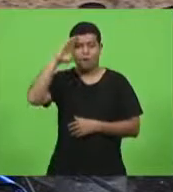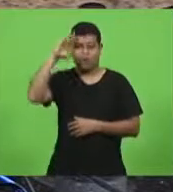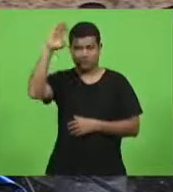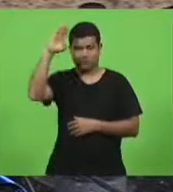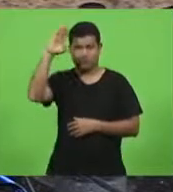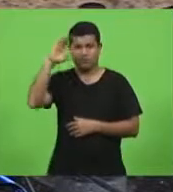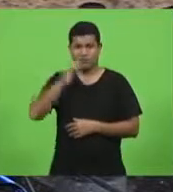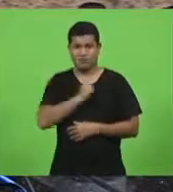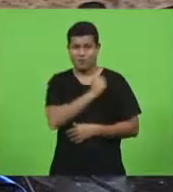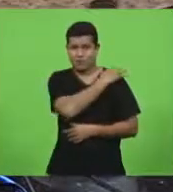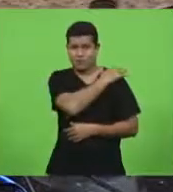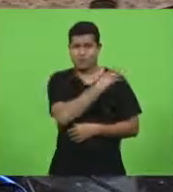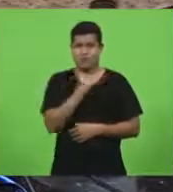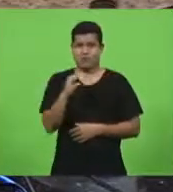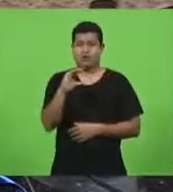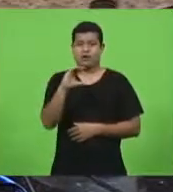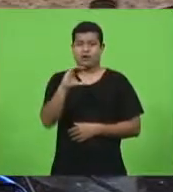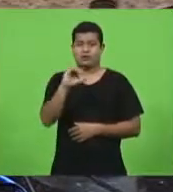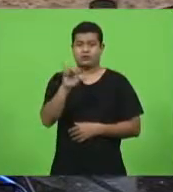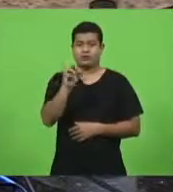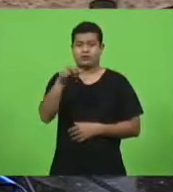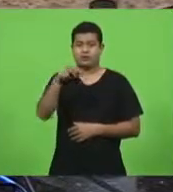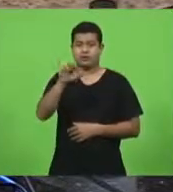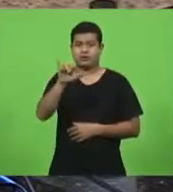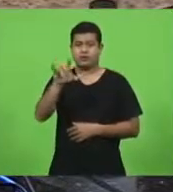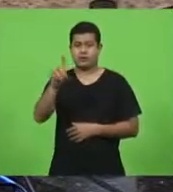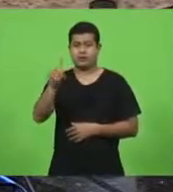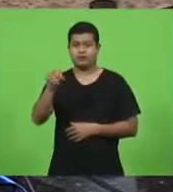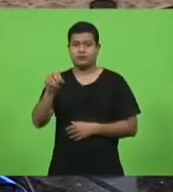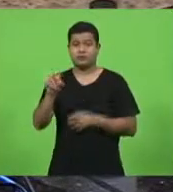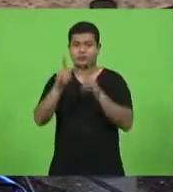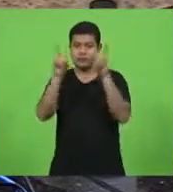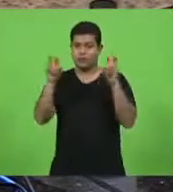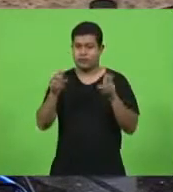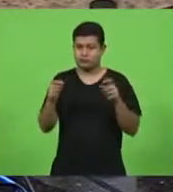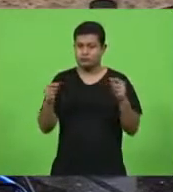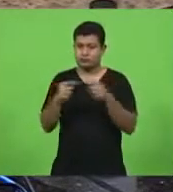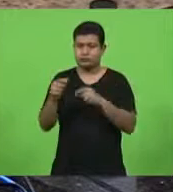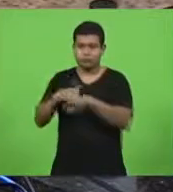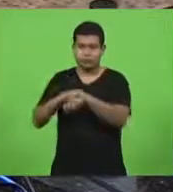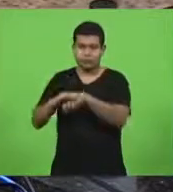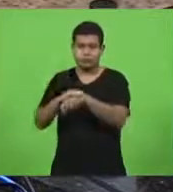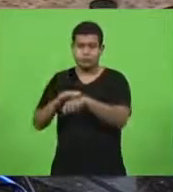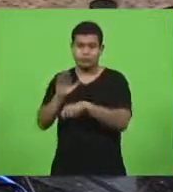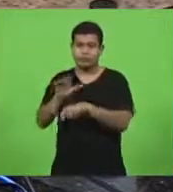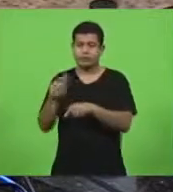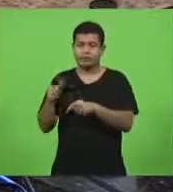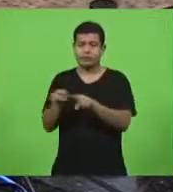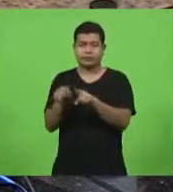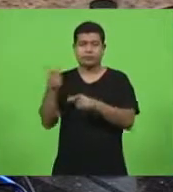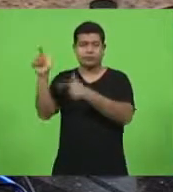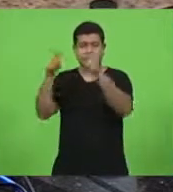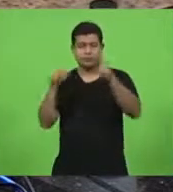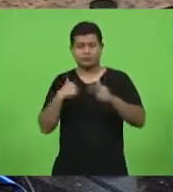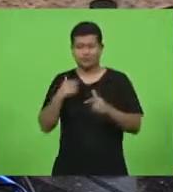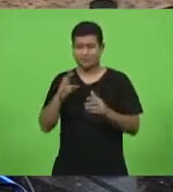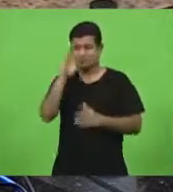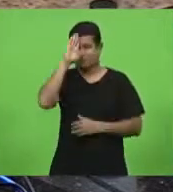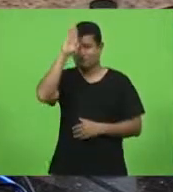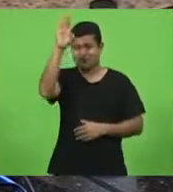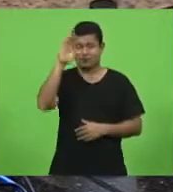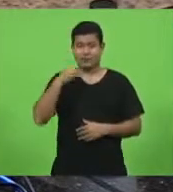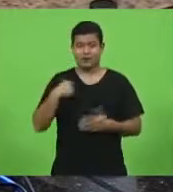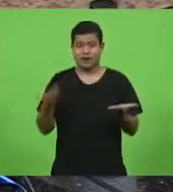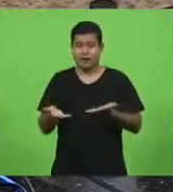para além deste assunto, tratar outros assuntos, mas isso de forma bem específica, né? Problema